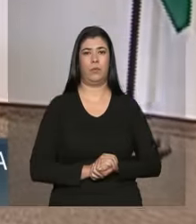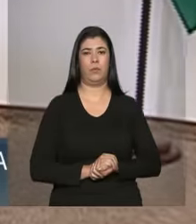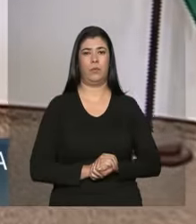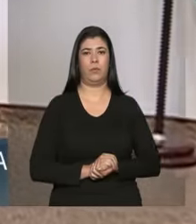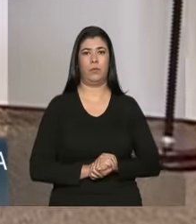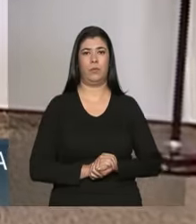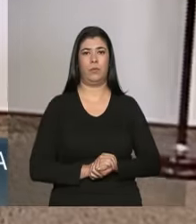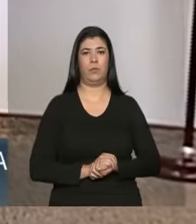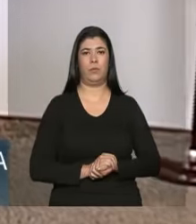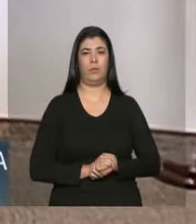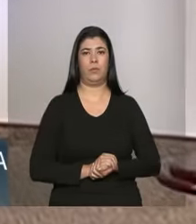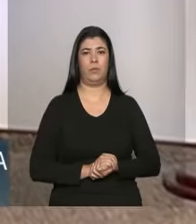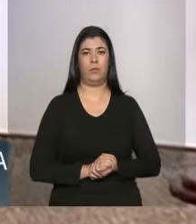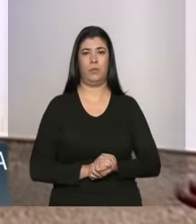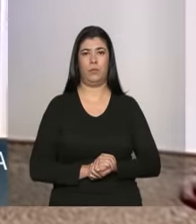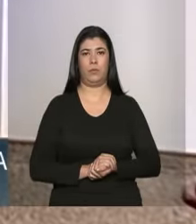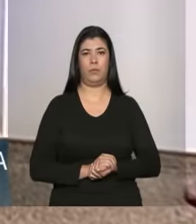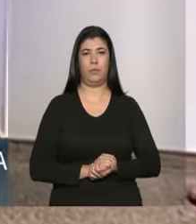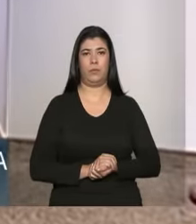agora